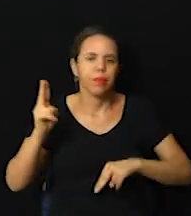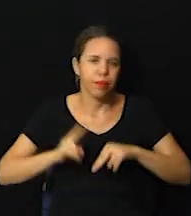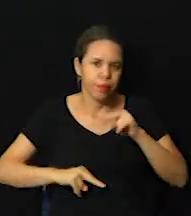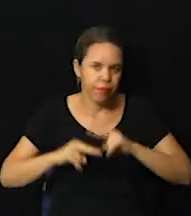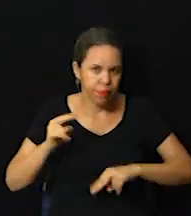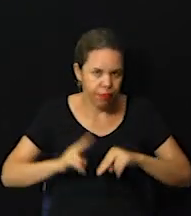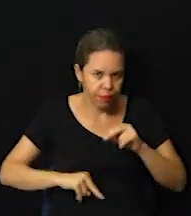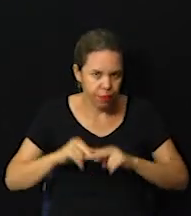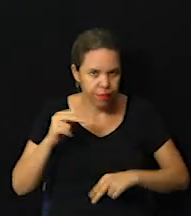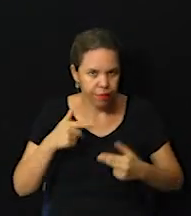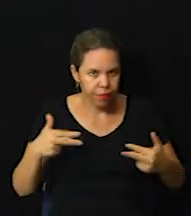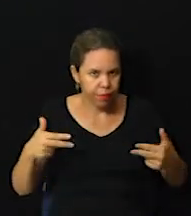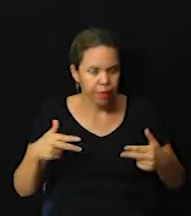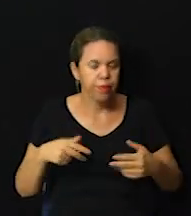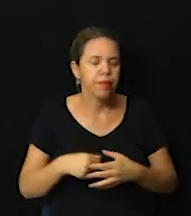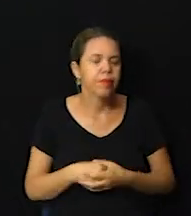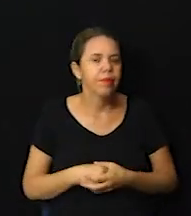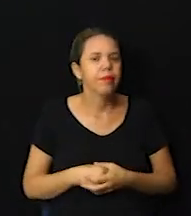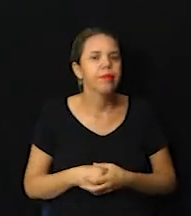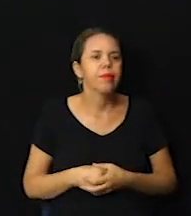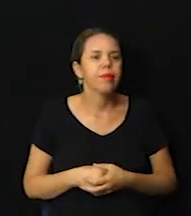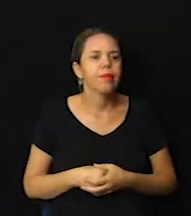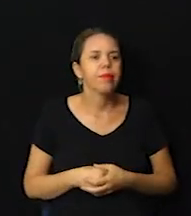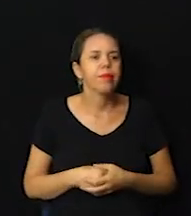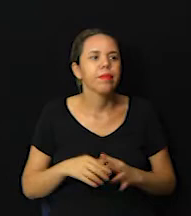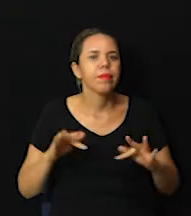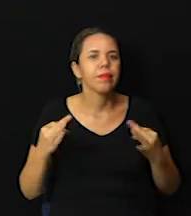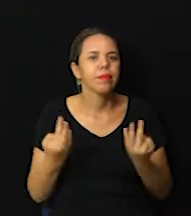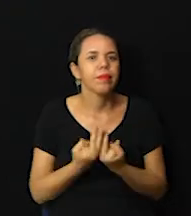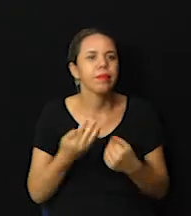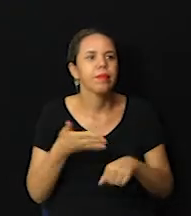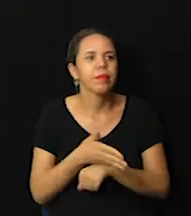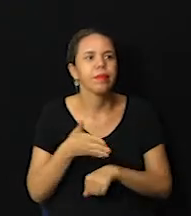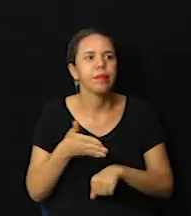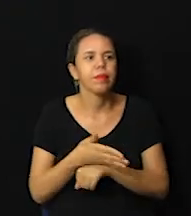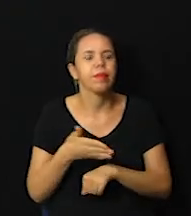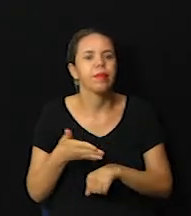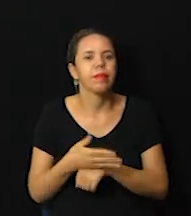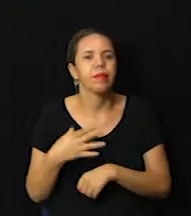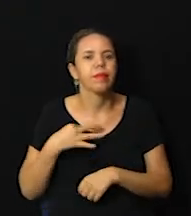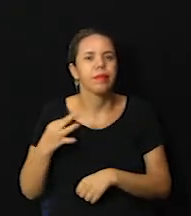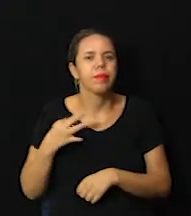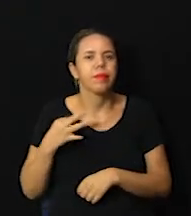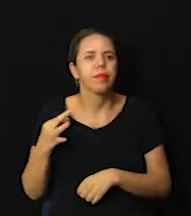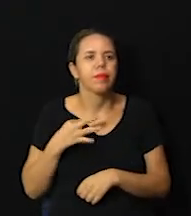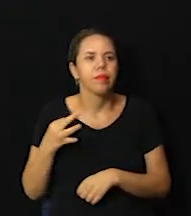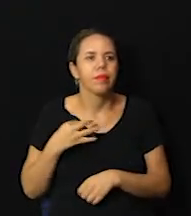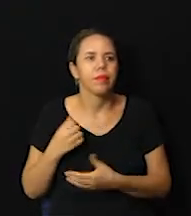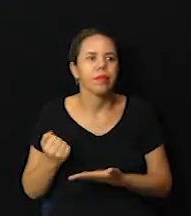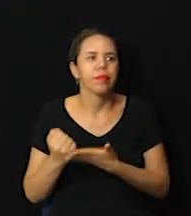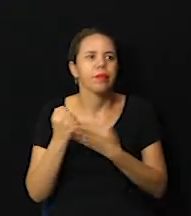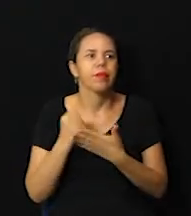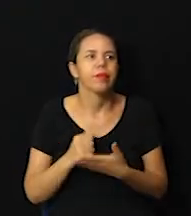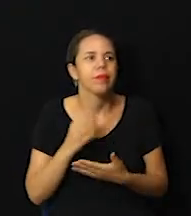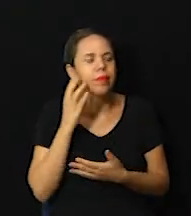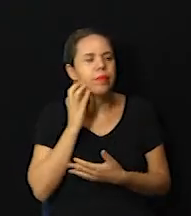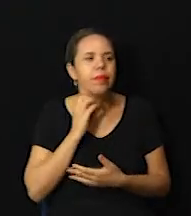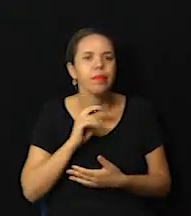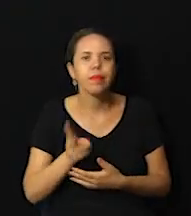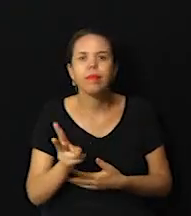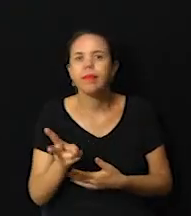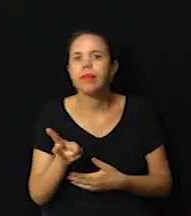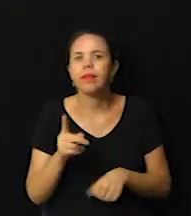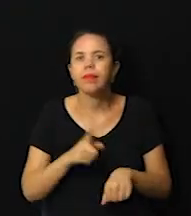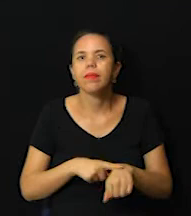enfim, né, festas externas, as famílias participam, eles vêm como voluntários, eles contribuem. Então, sempre